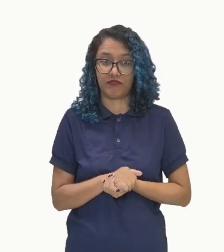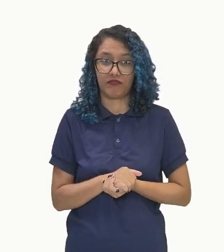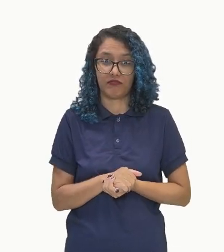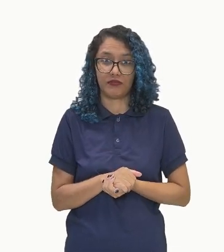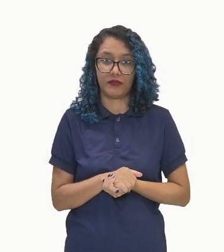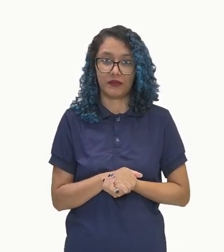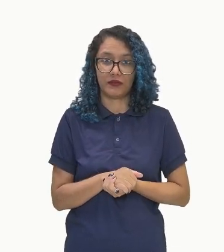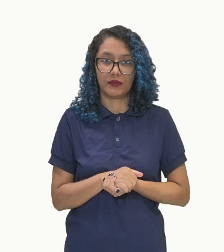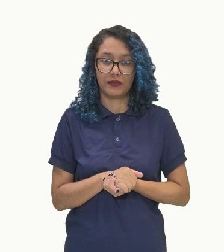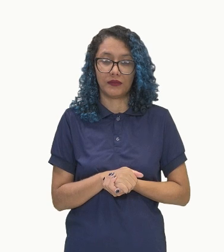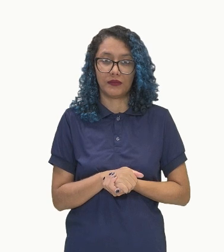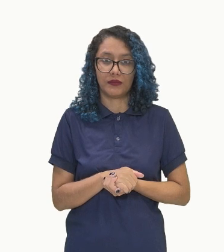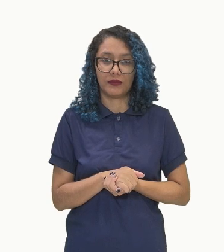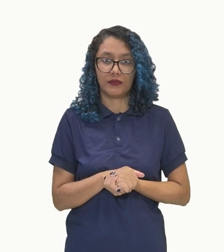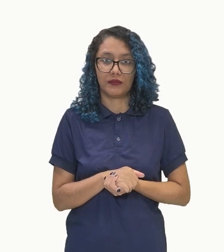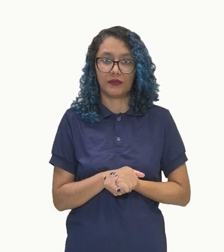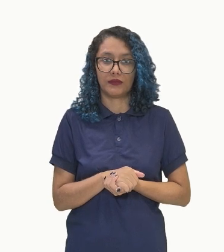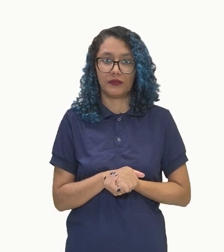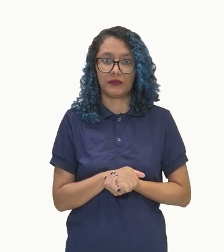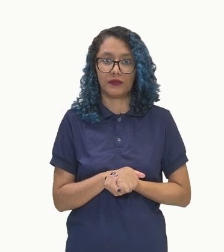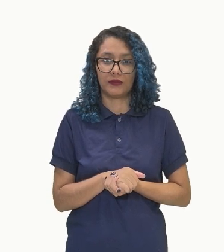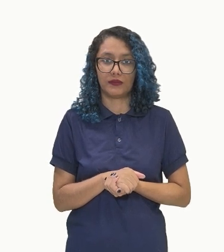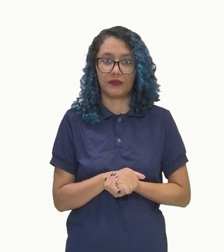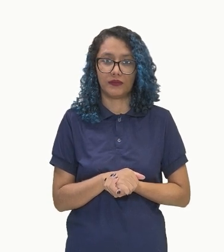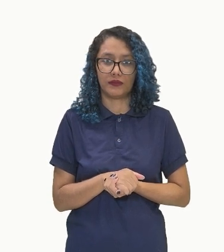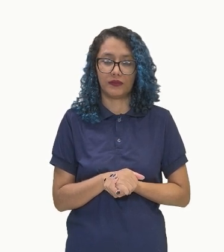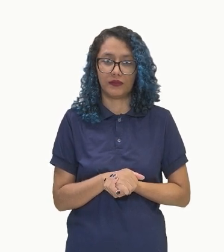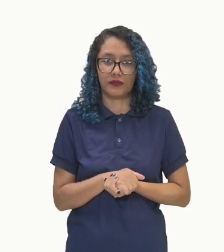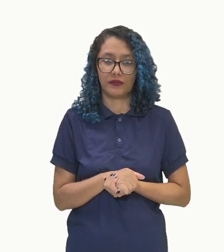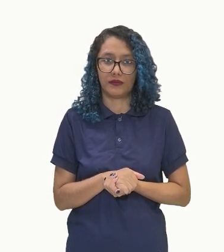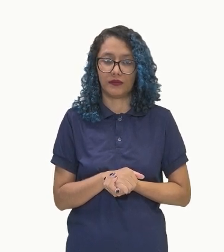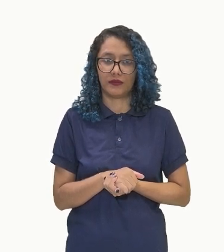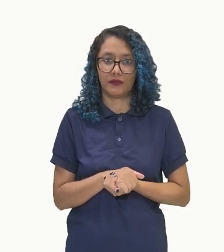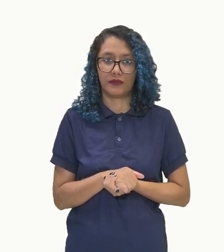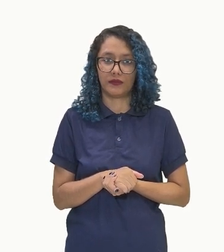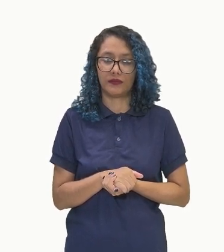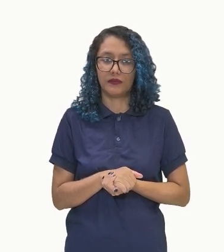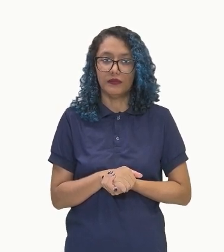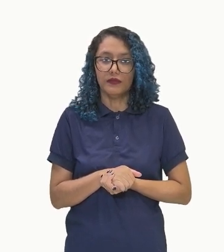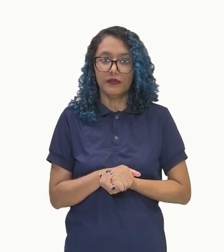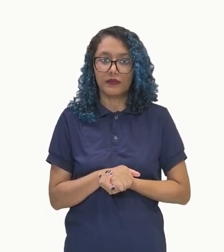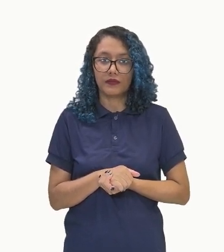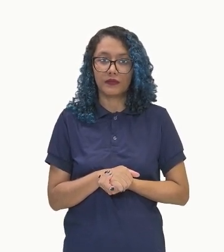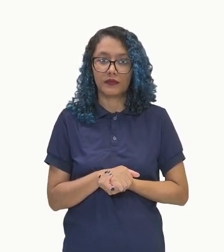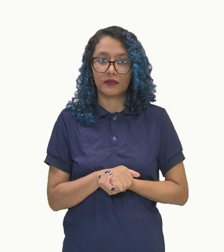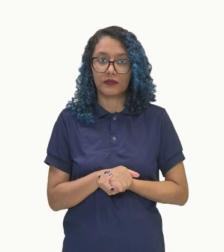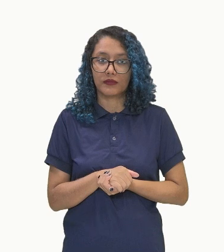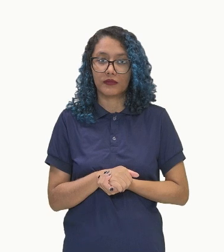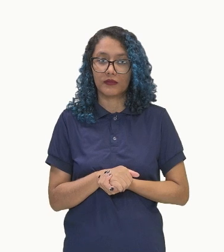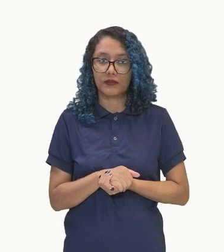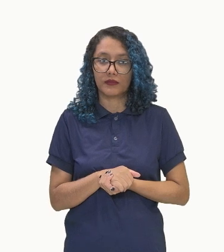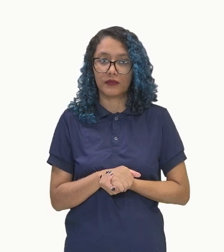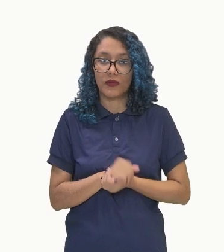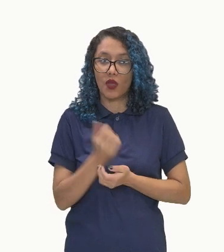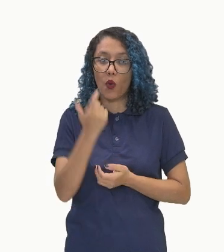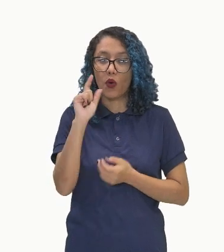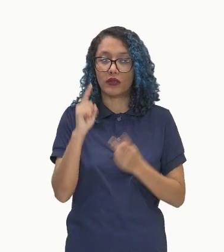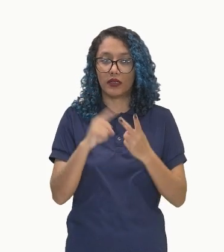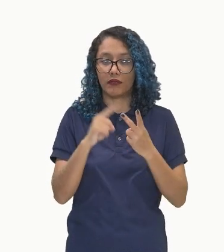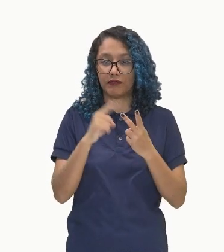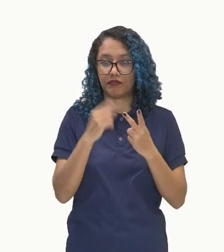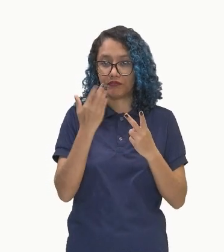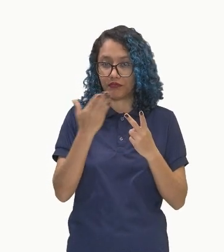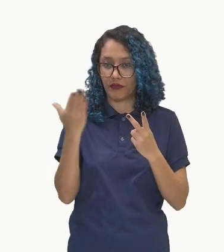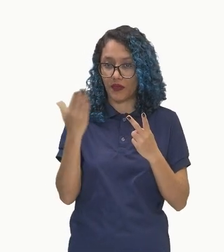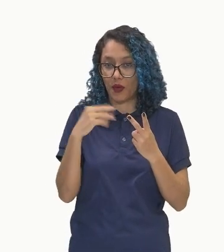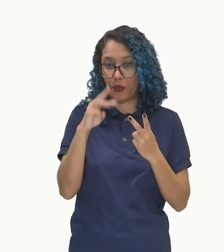você tem a potência útil e a potência dissipada, que envolve aí